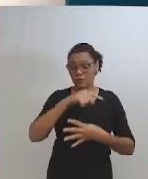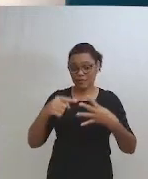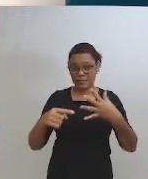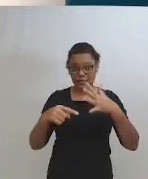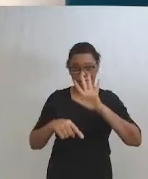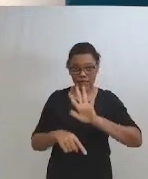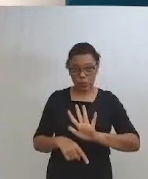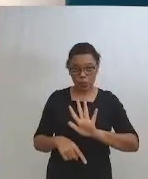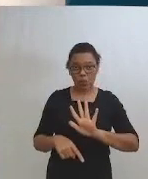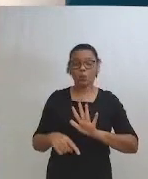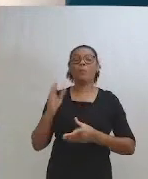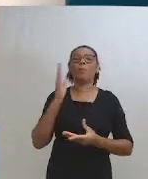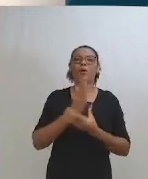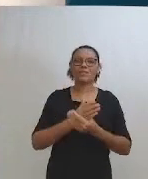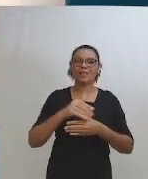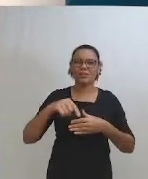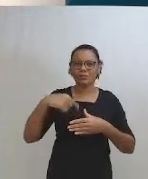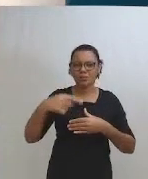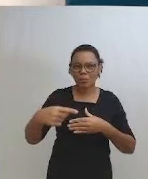seguintes,